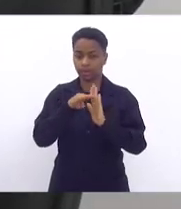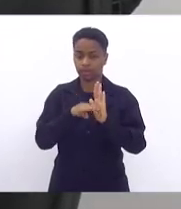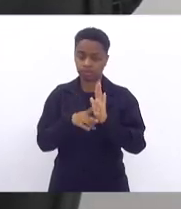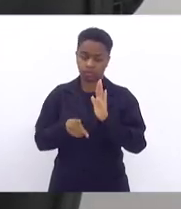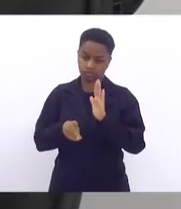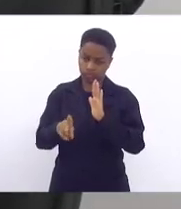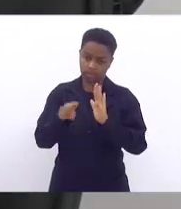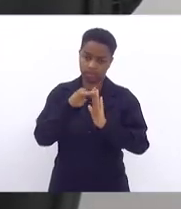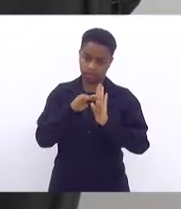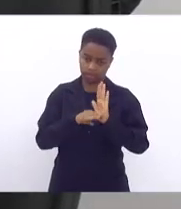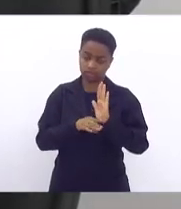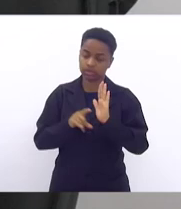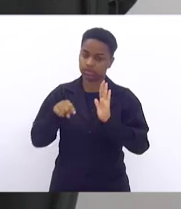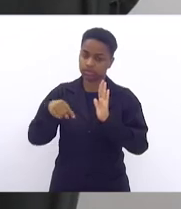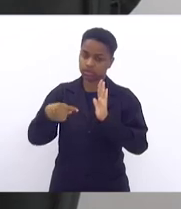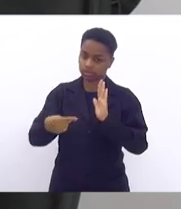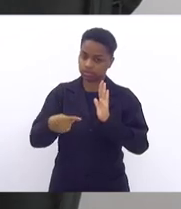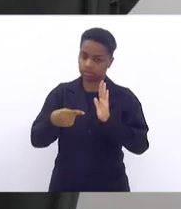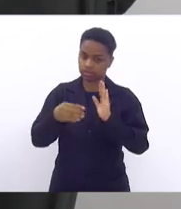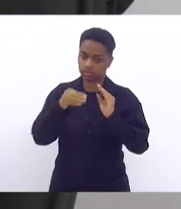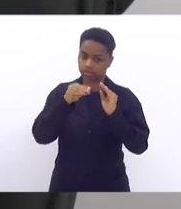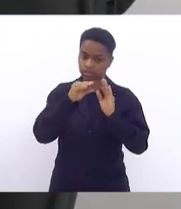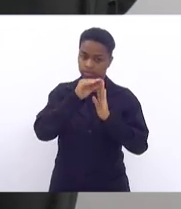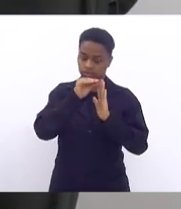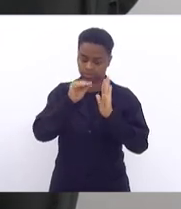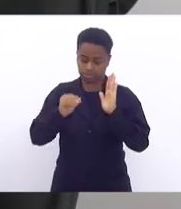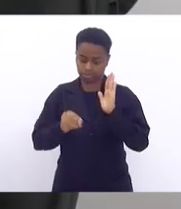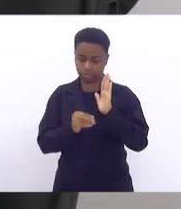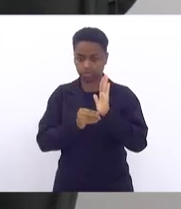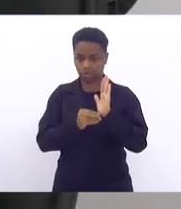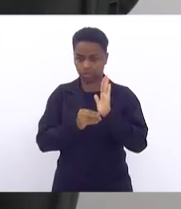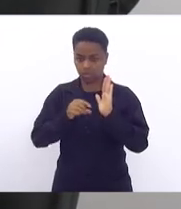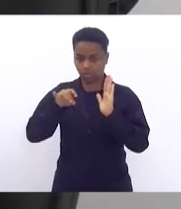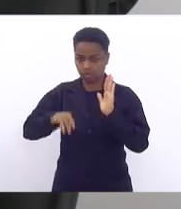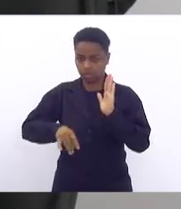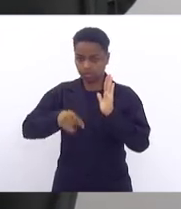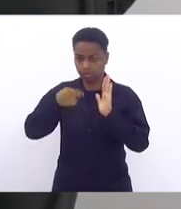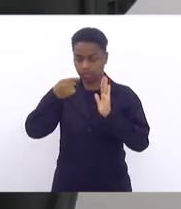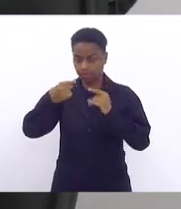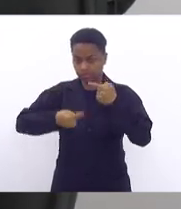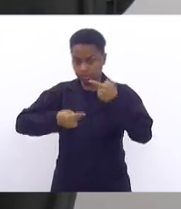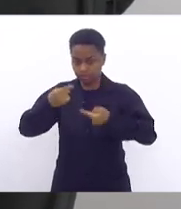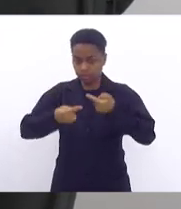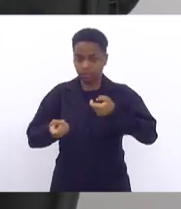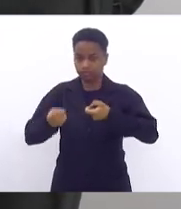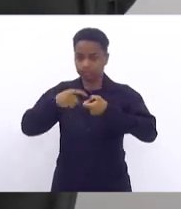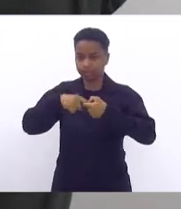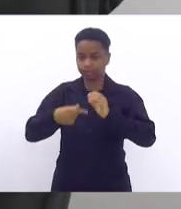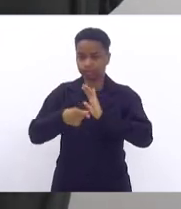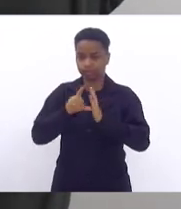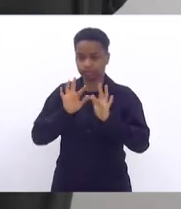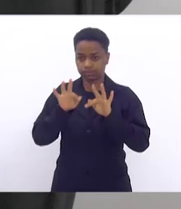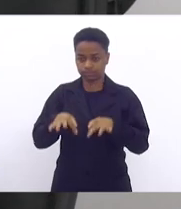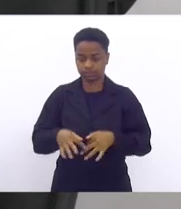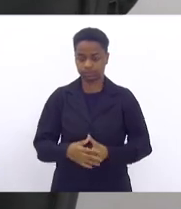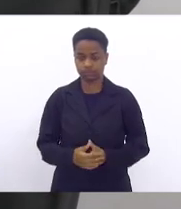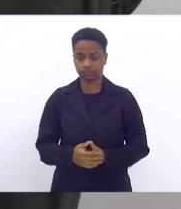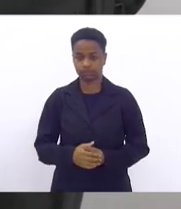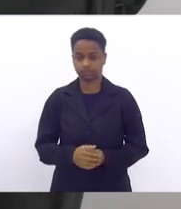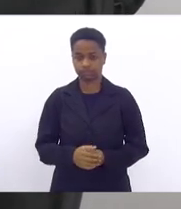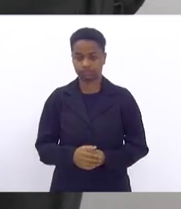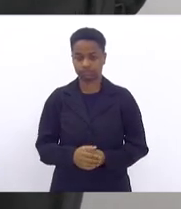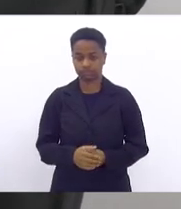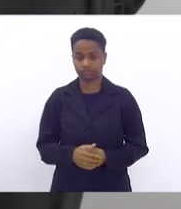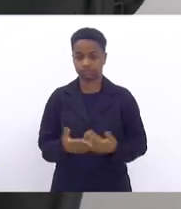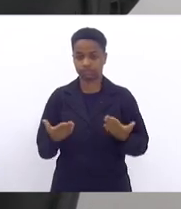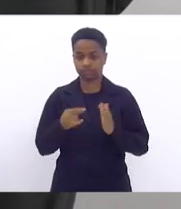seguir a pauta, deixar sobrestado aqui o item 19, a gente volta antes do término da sessão. Então passo